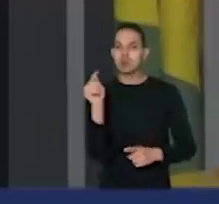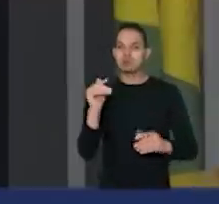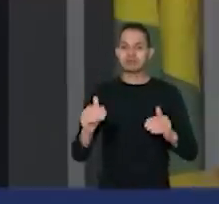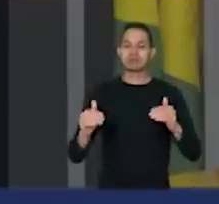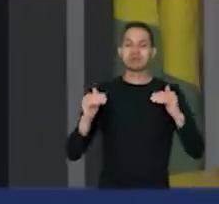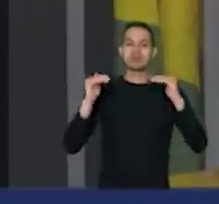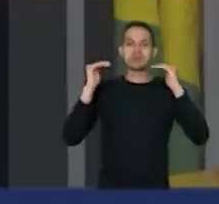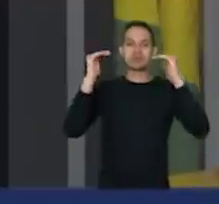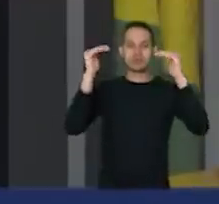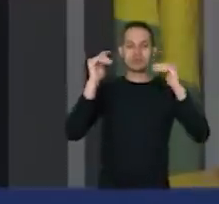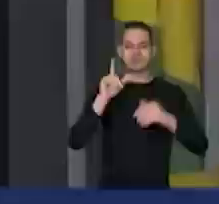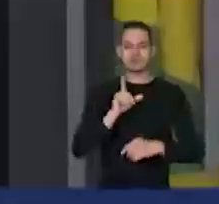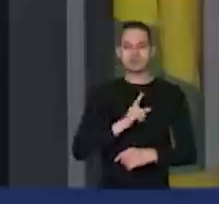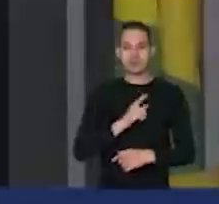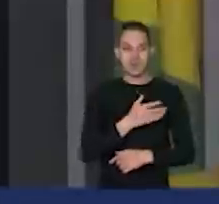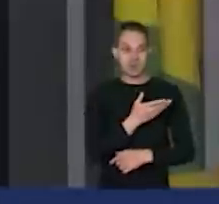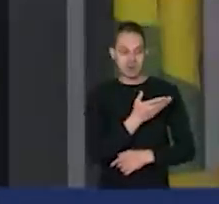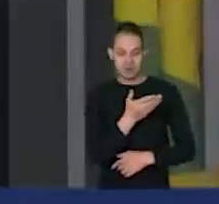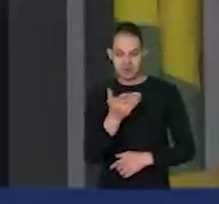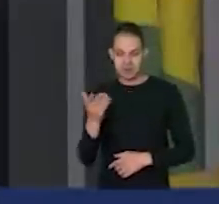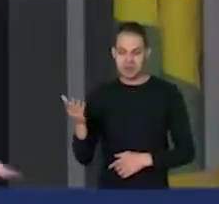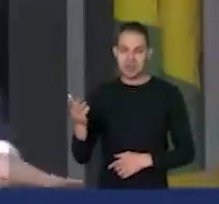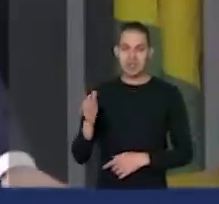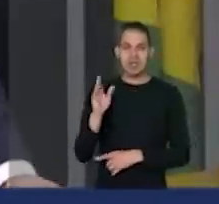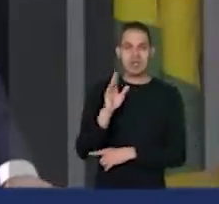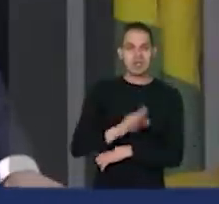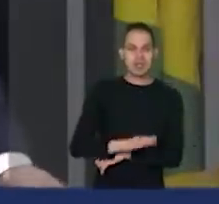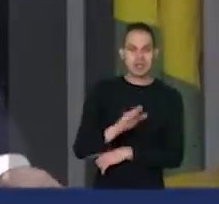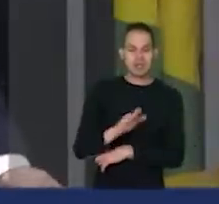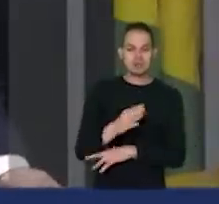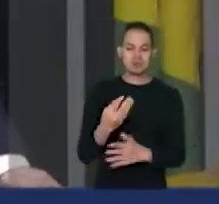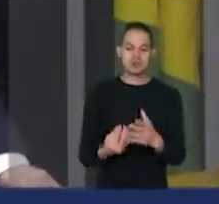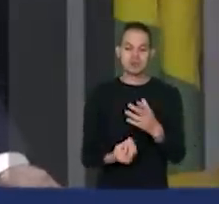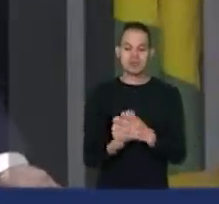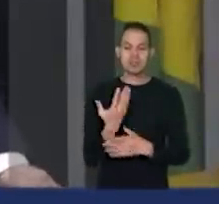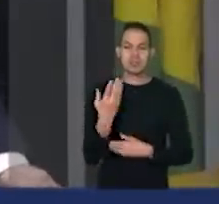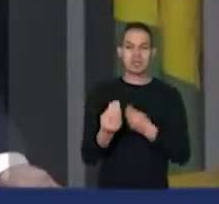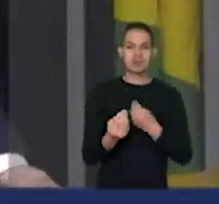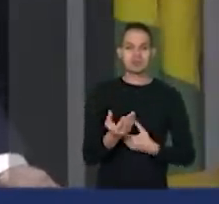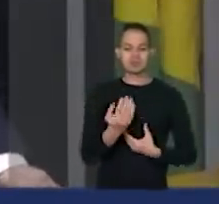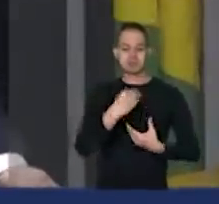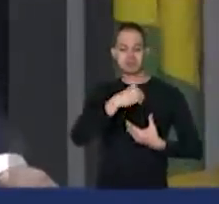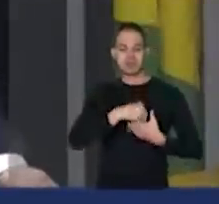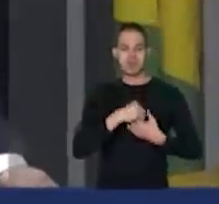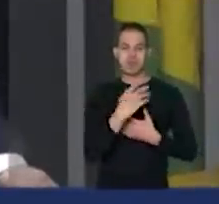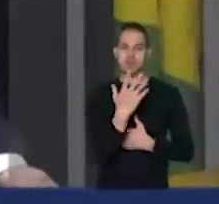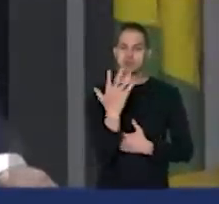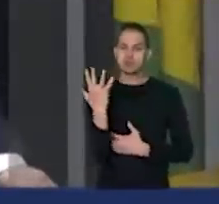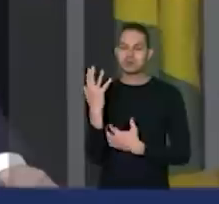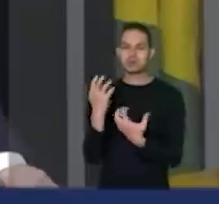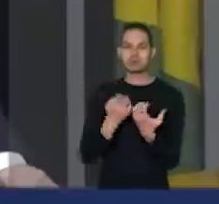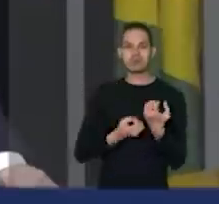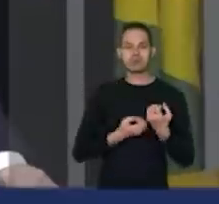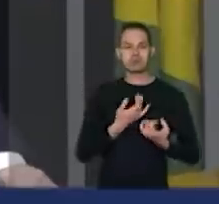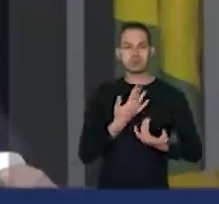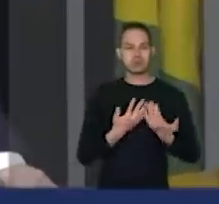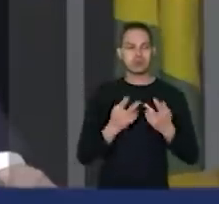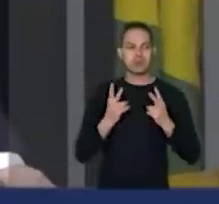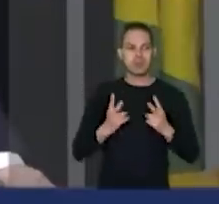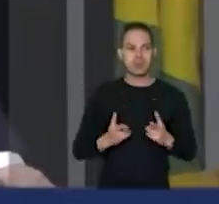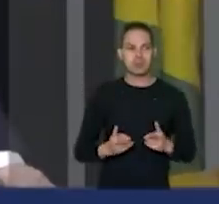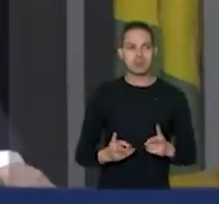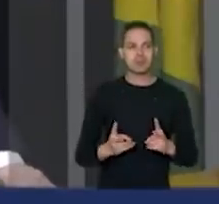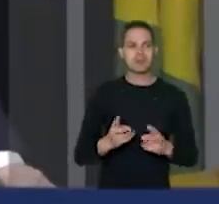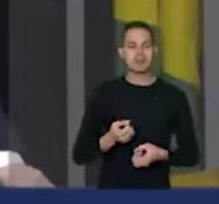alevanta. E vós, Tágides minhas, pois criado, tendes em mim um novo engenho ardente, se sempre em verso humilde e